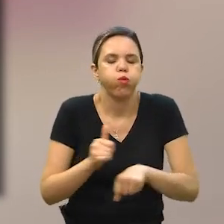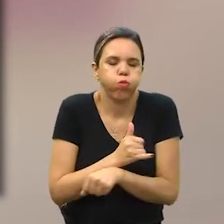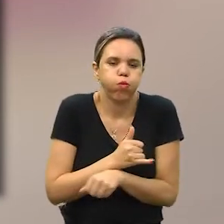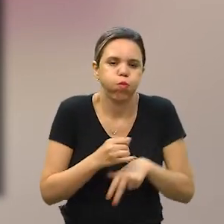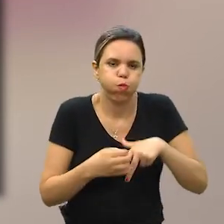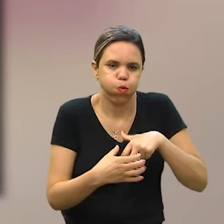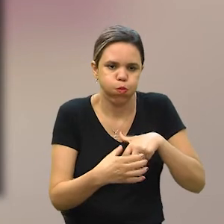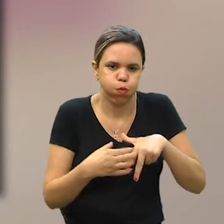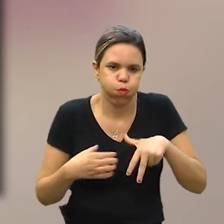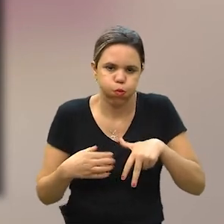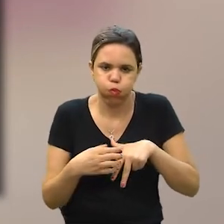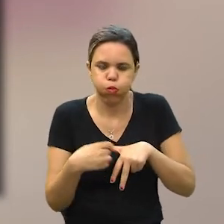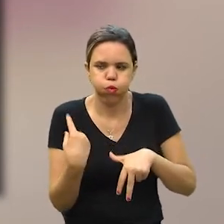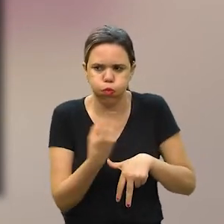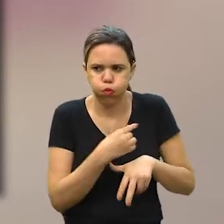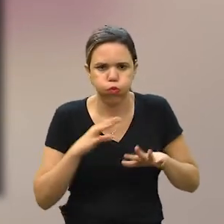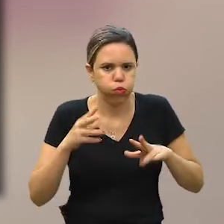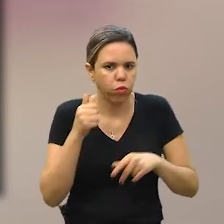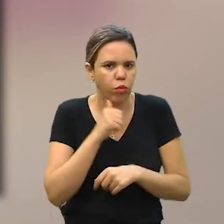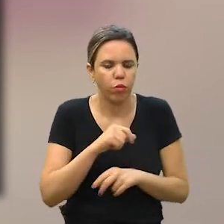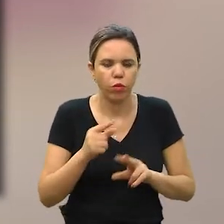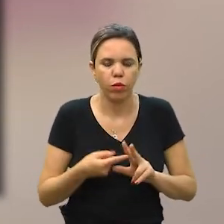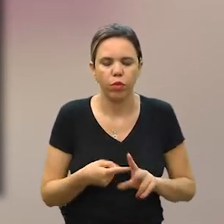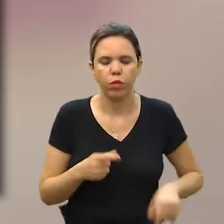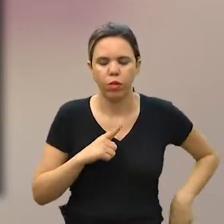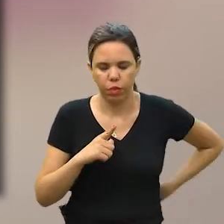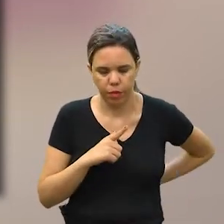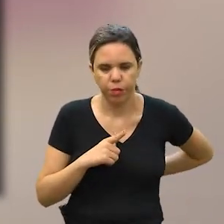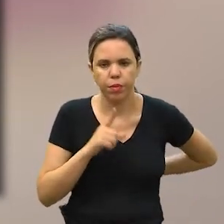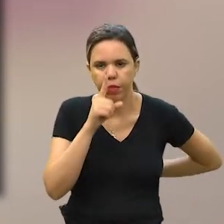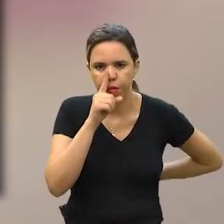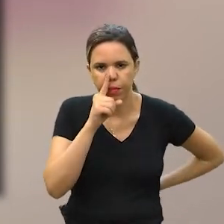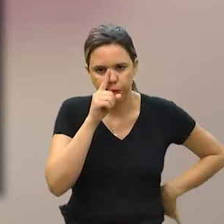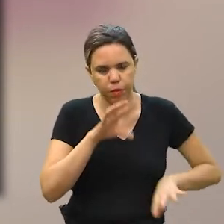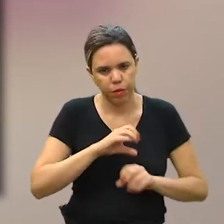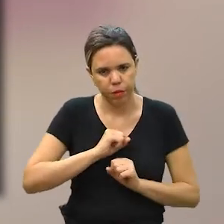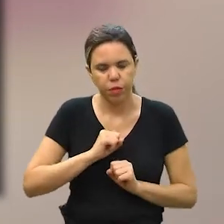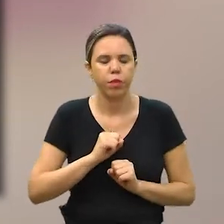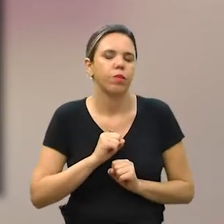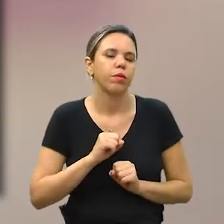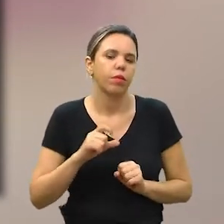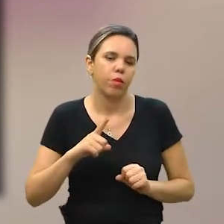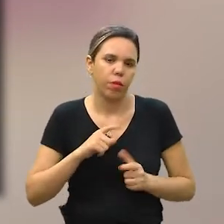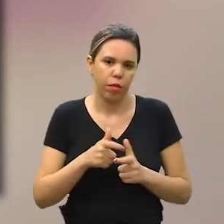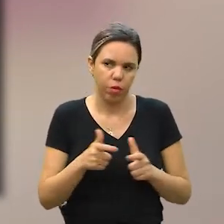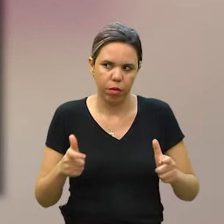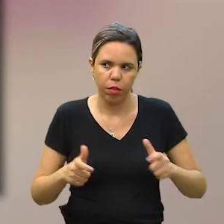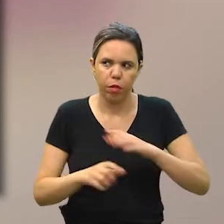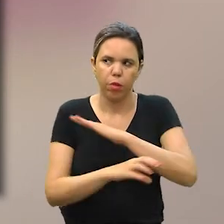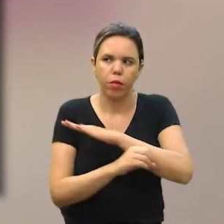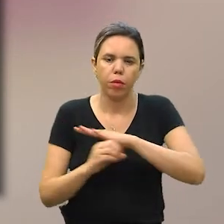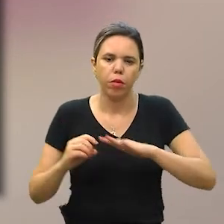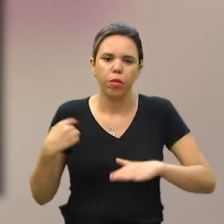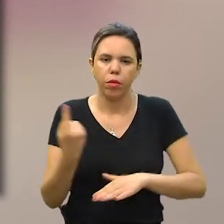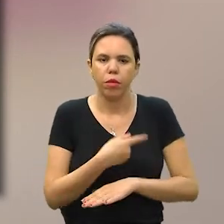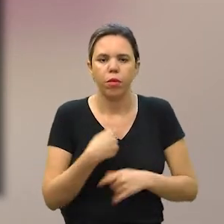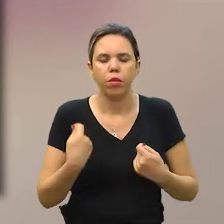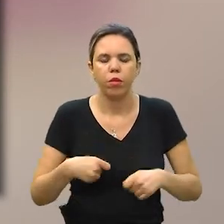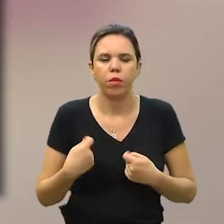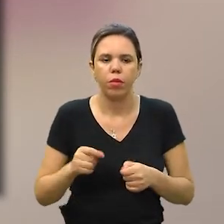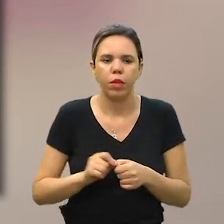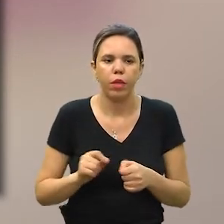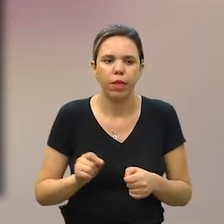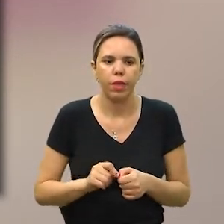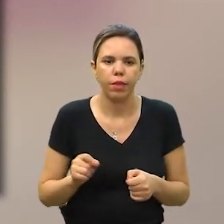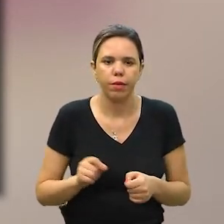pernas, todas nós mulheres gestantes, vamos ter o risco de um aumento de trombose. Então, o que todas nós